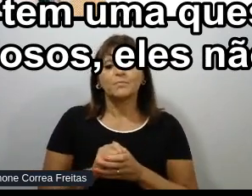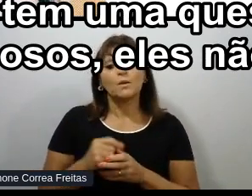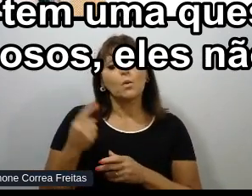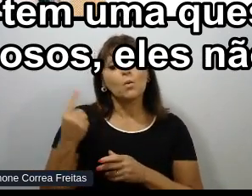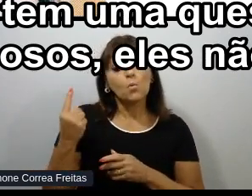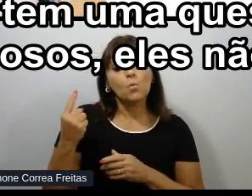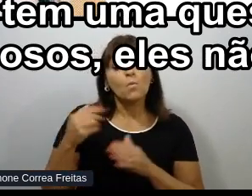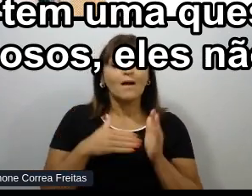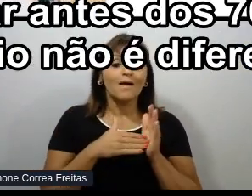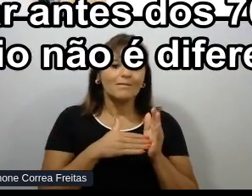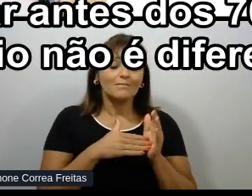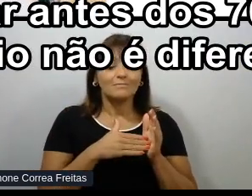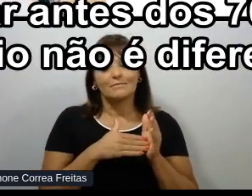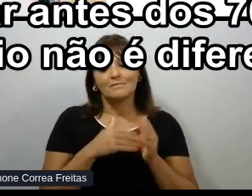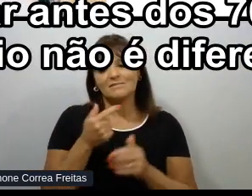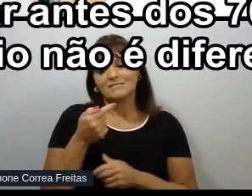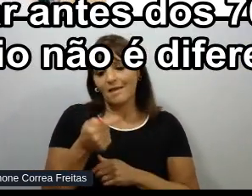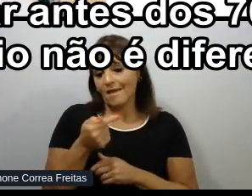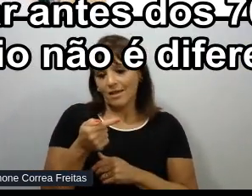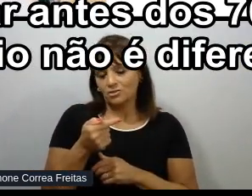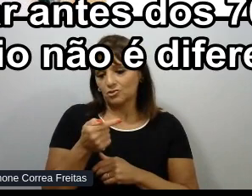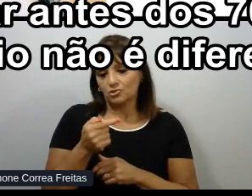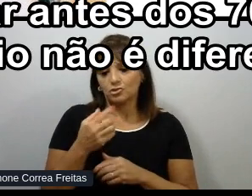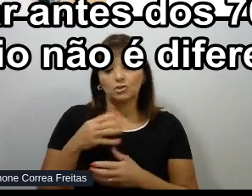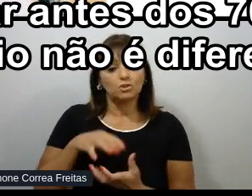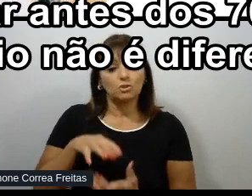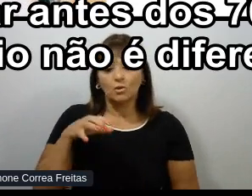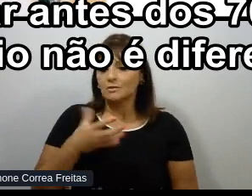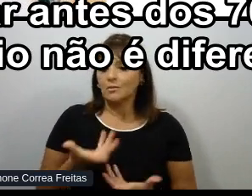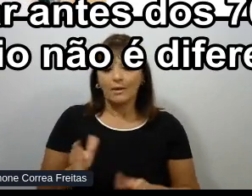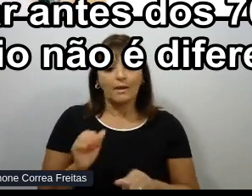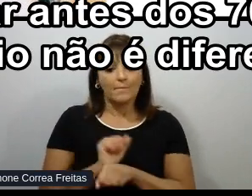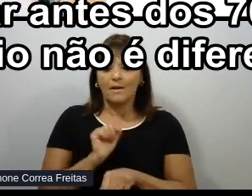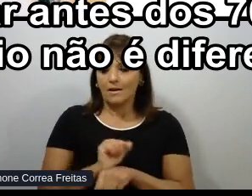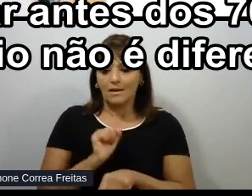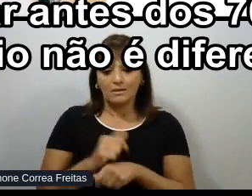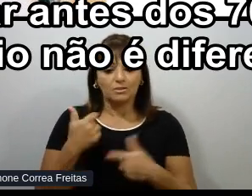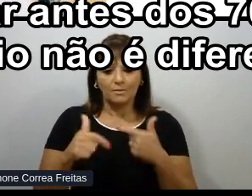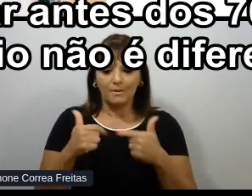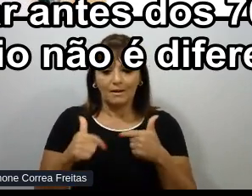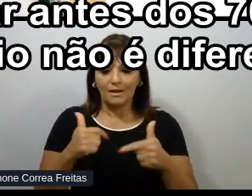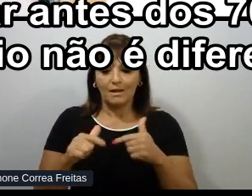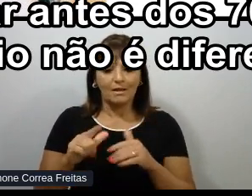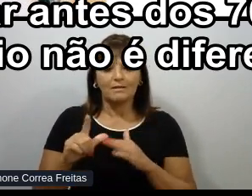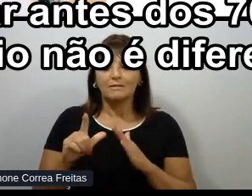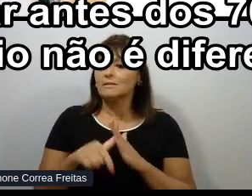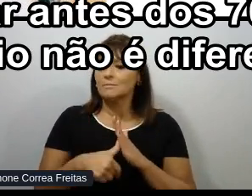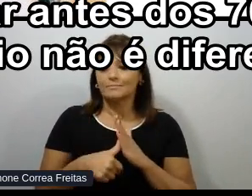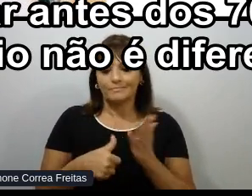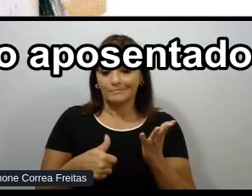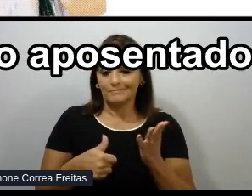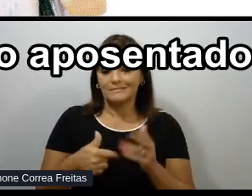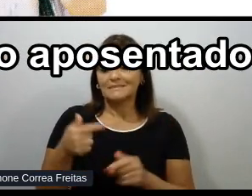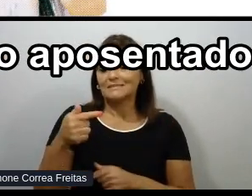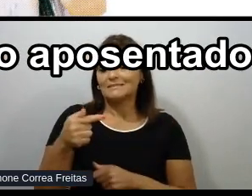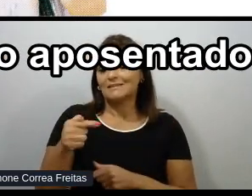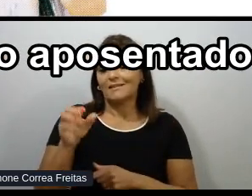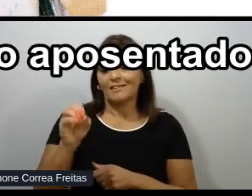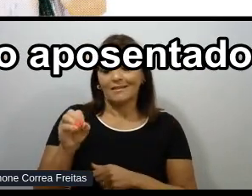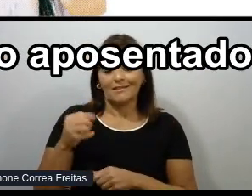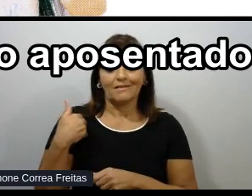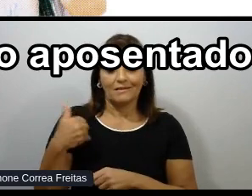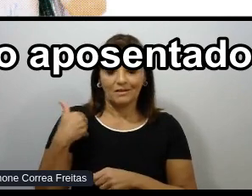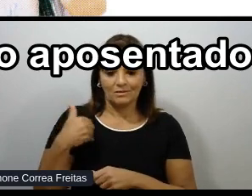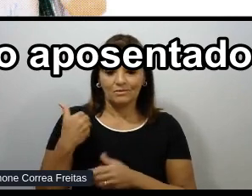que sustentam o lar e são os provedores principais, então eles têm que continuar trabalhando para continuar com a renda deles, e também